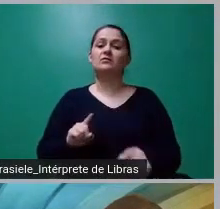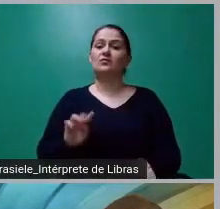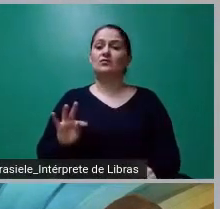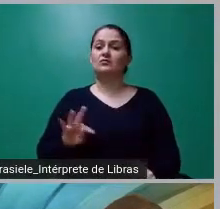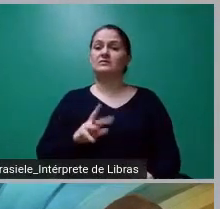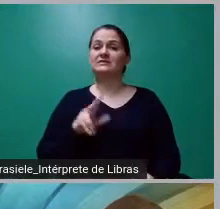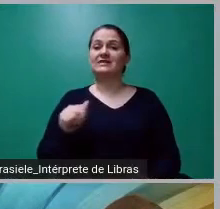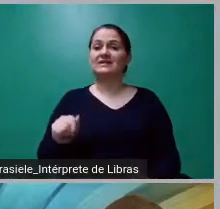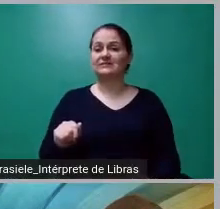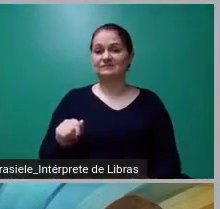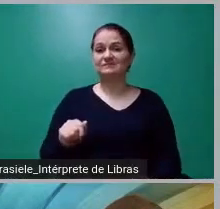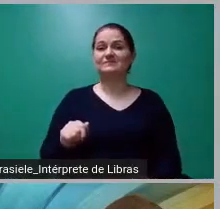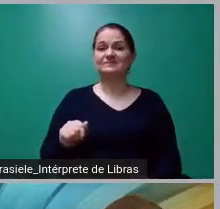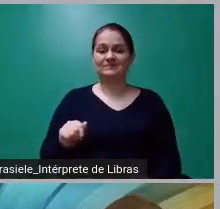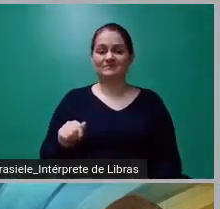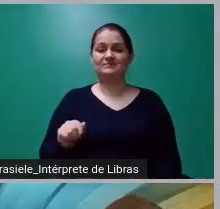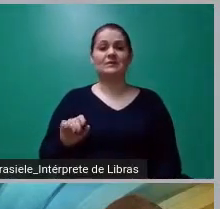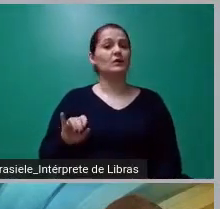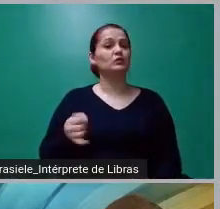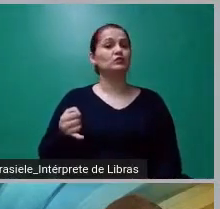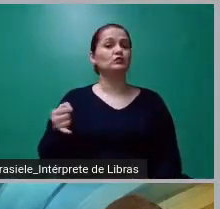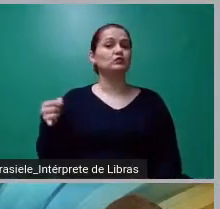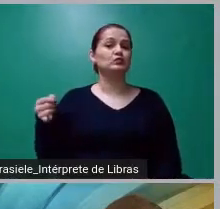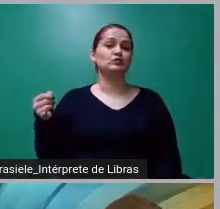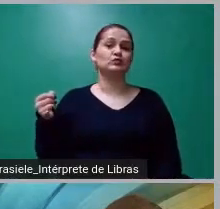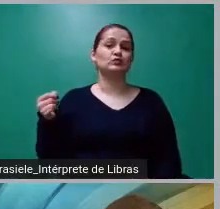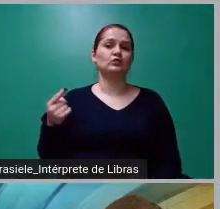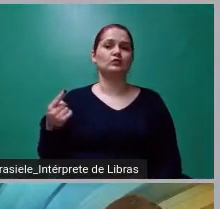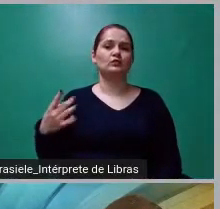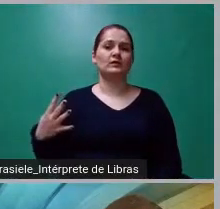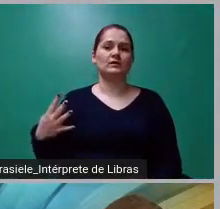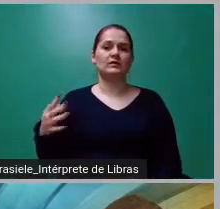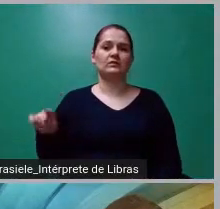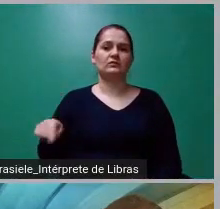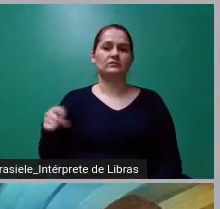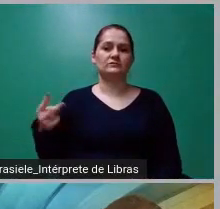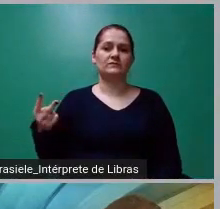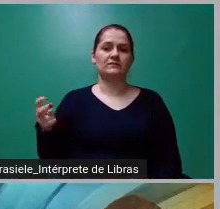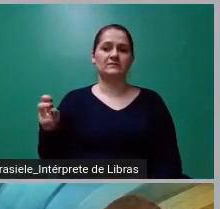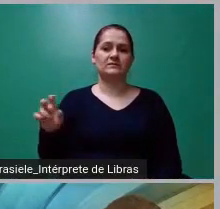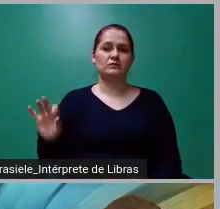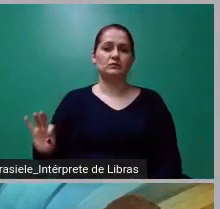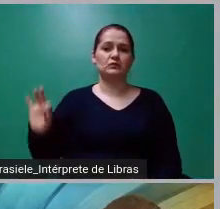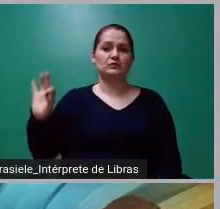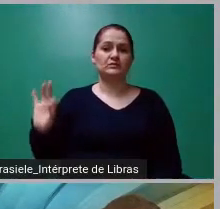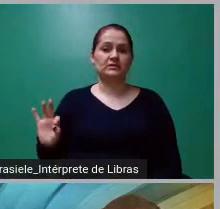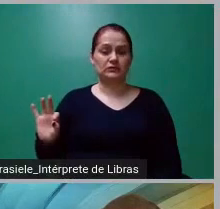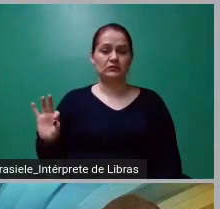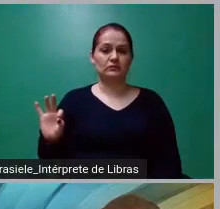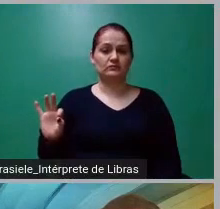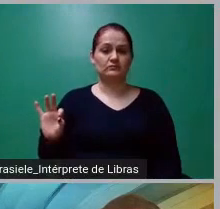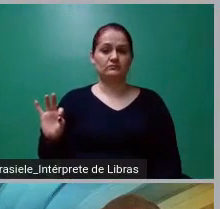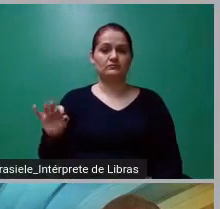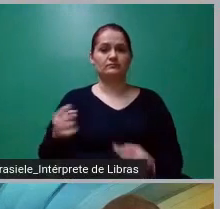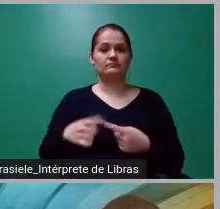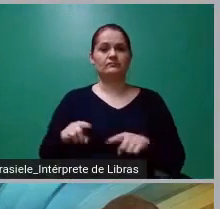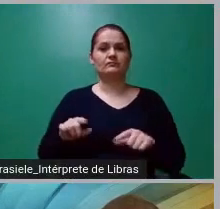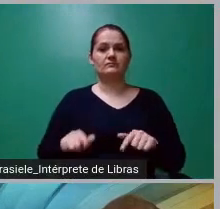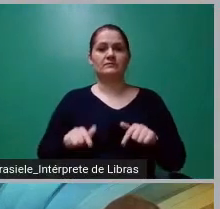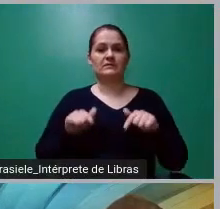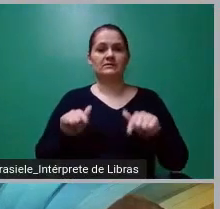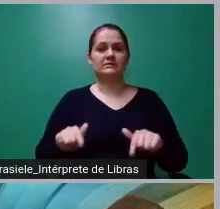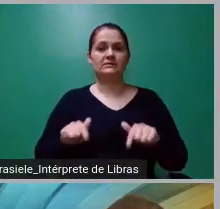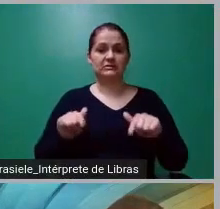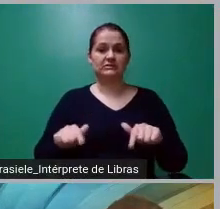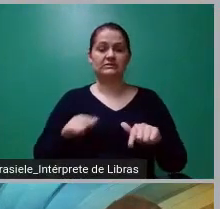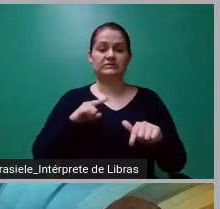trilhão. Quando os juros estavam em 14,25%, mas os títulos estavam